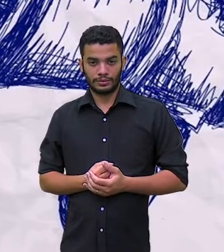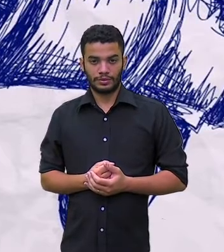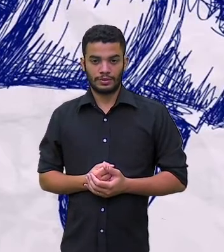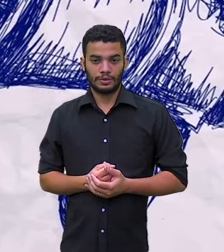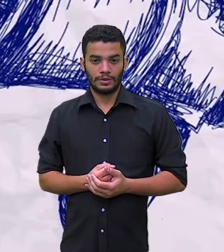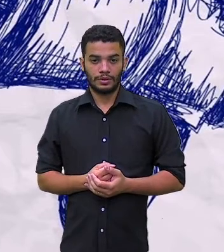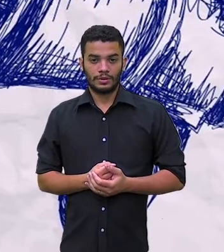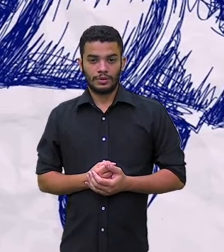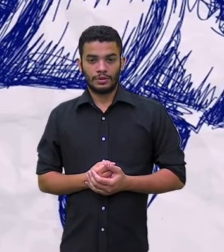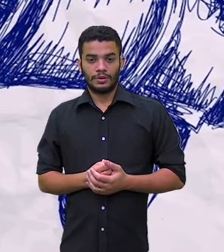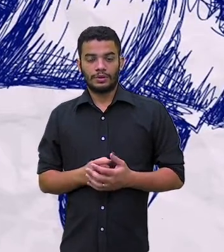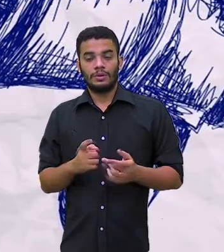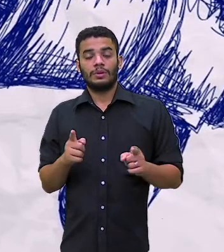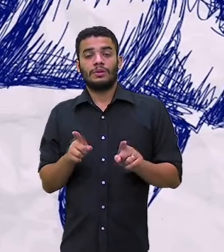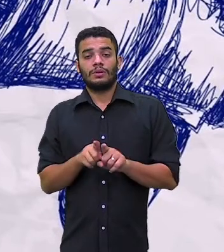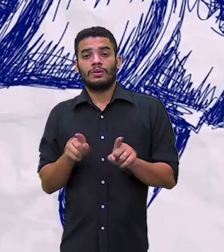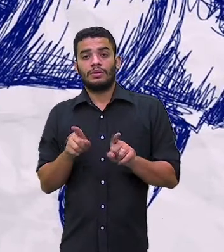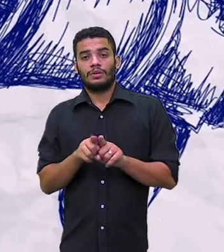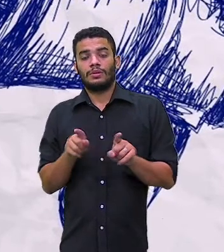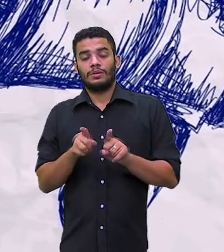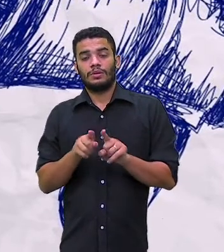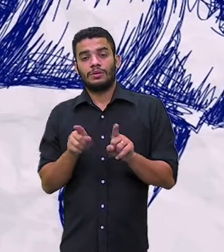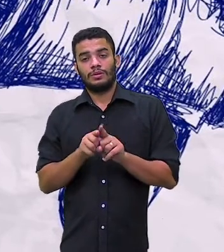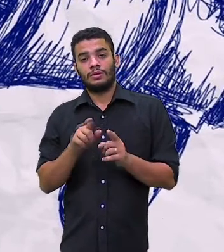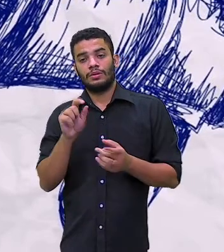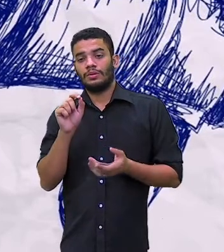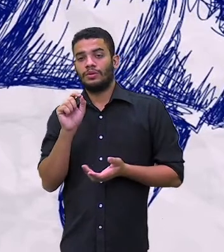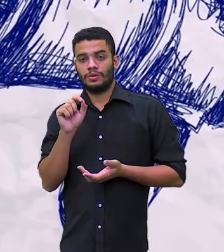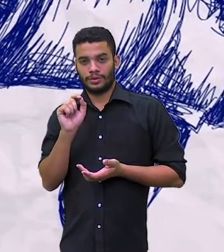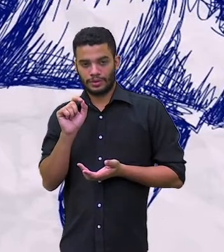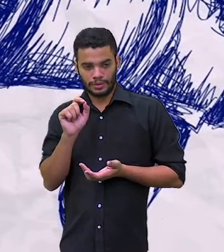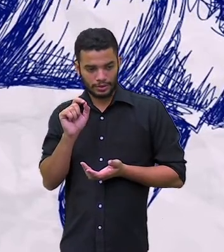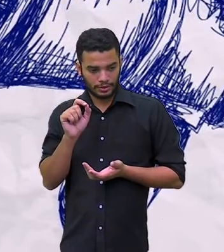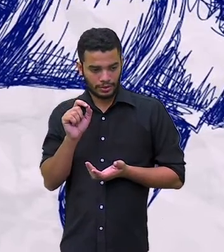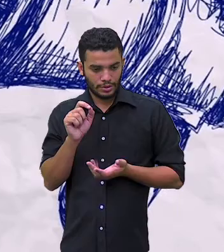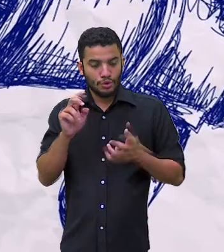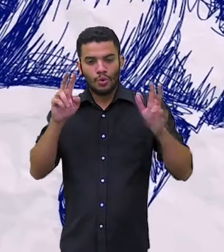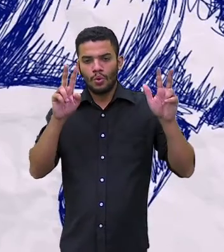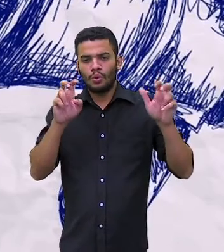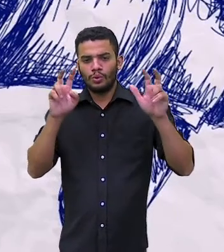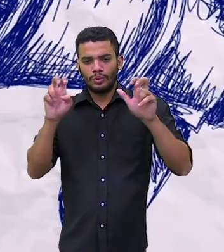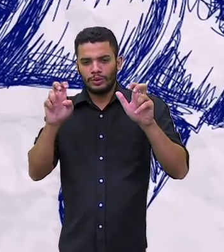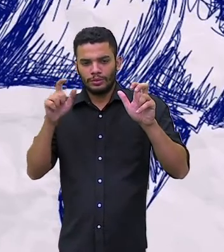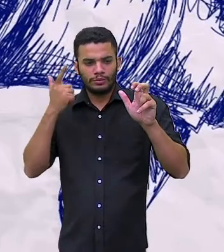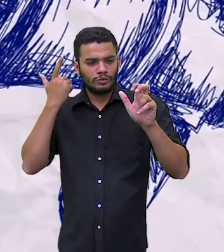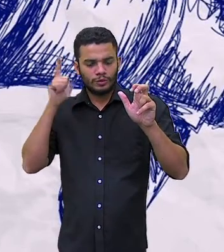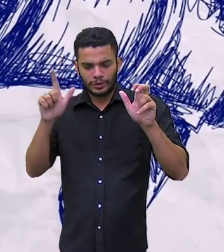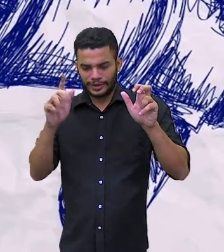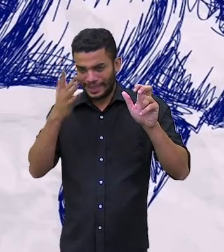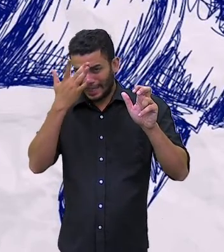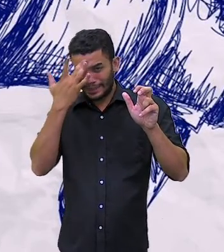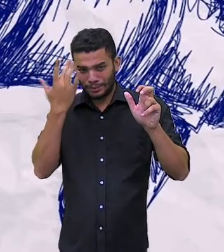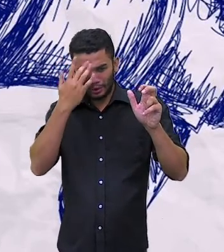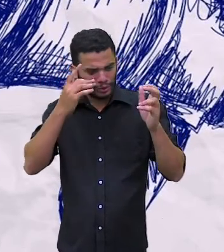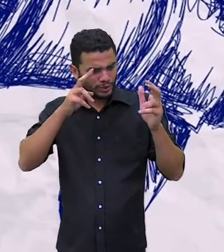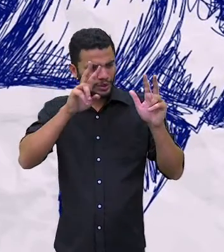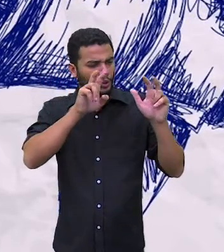seja atrativo para o seu artigo. É importante. O título ele é um convite,